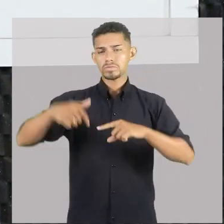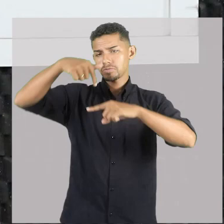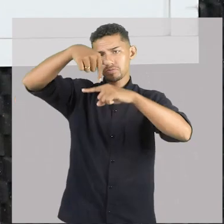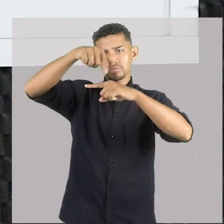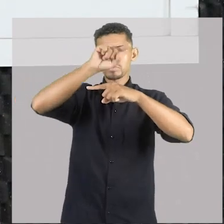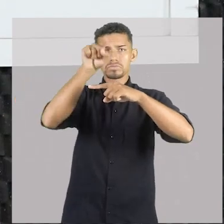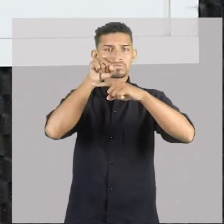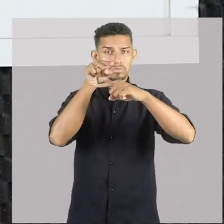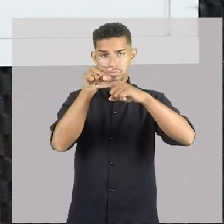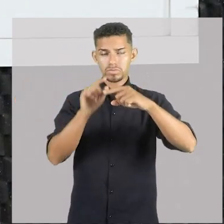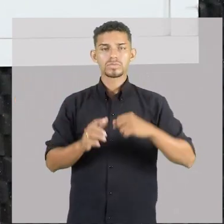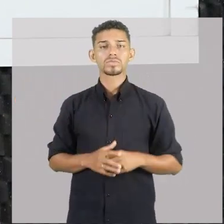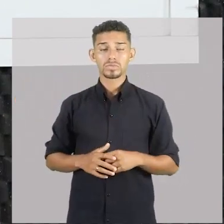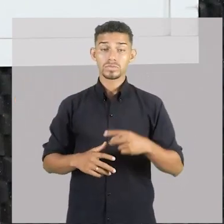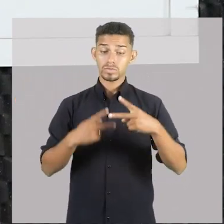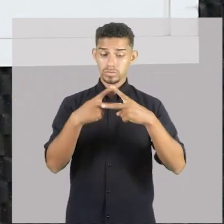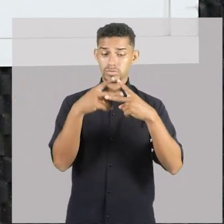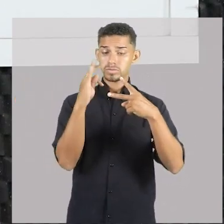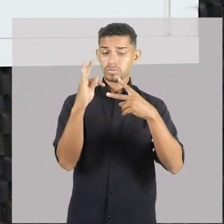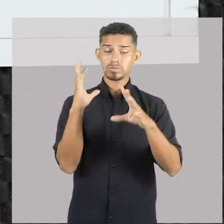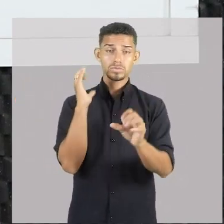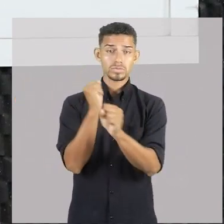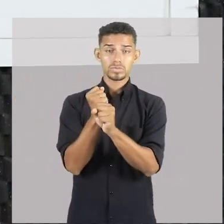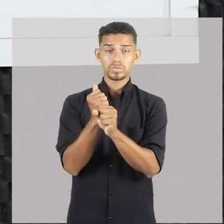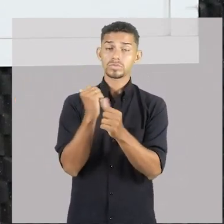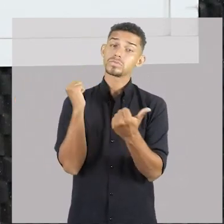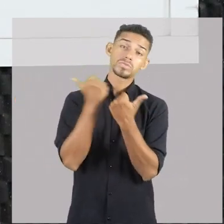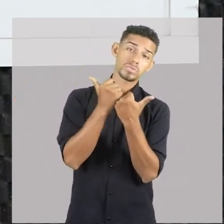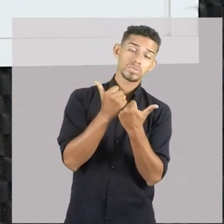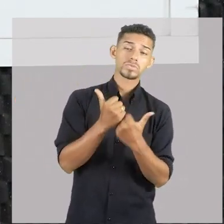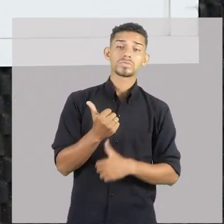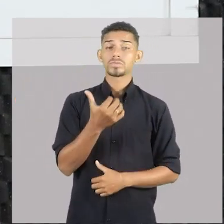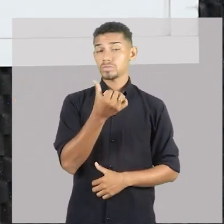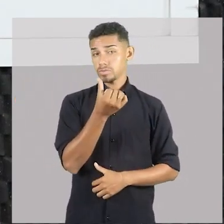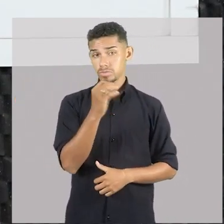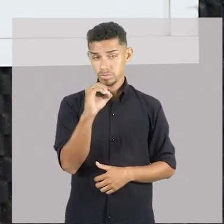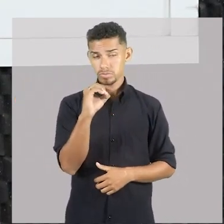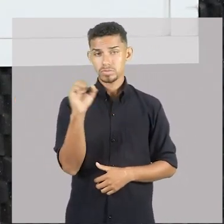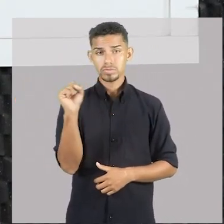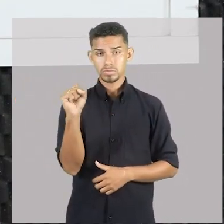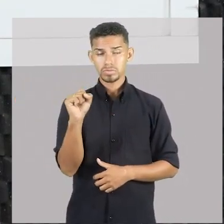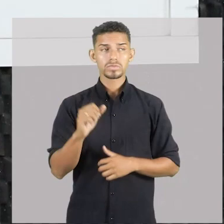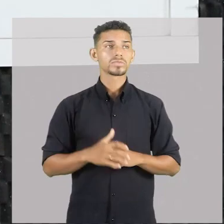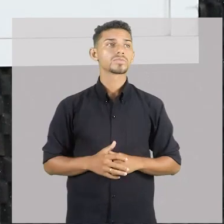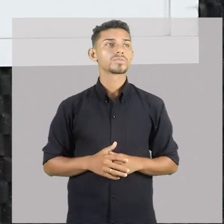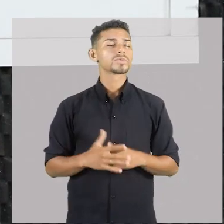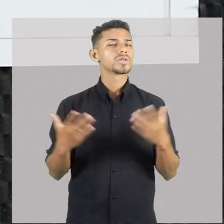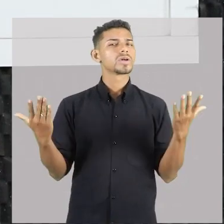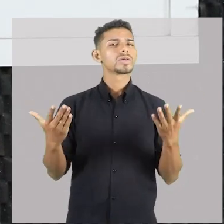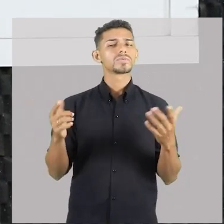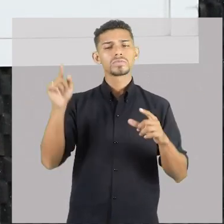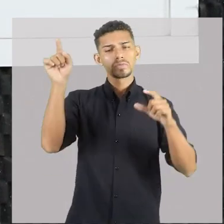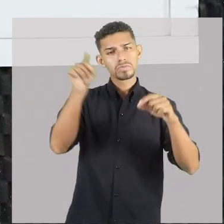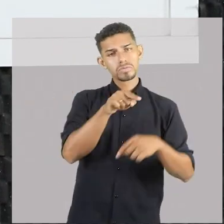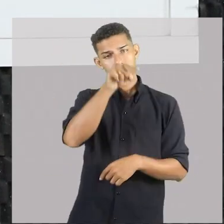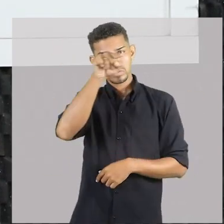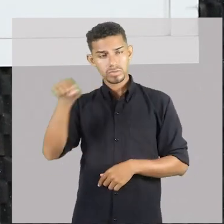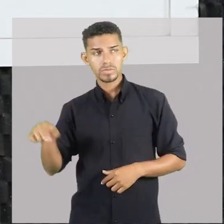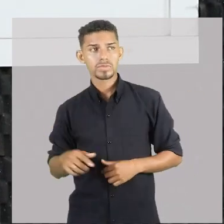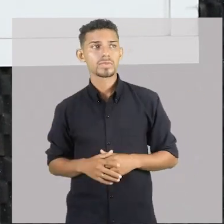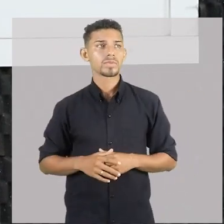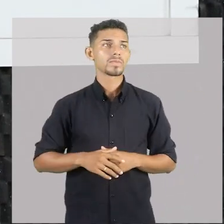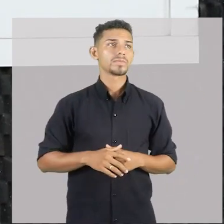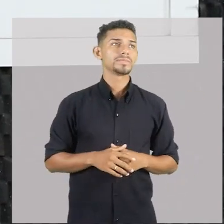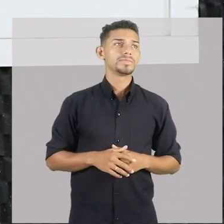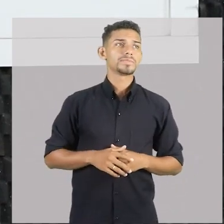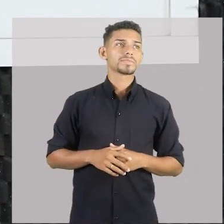quero saber, dividido pelo tempo, 60 segundos. E agora, turma, meios pelos extremos,